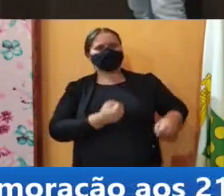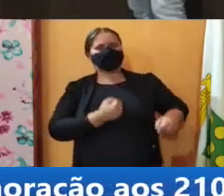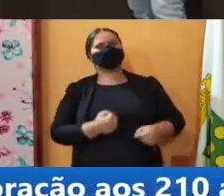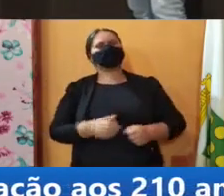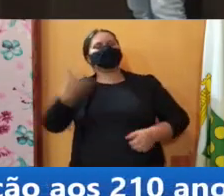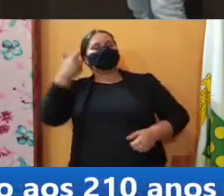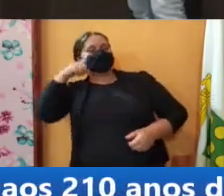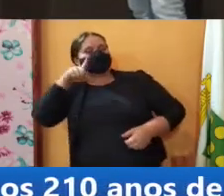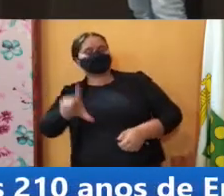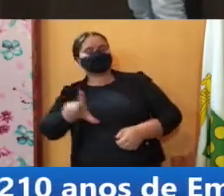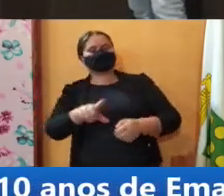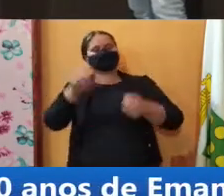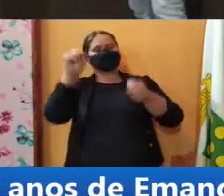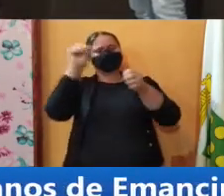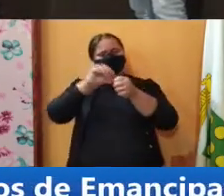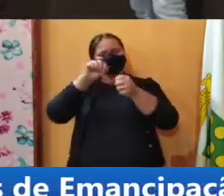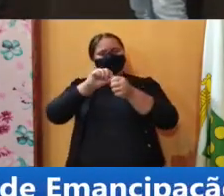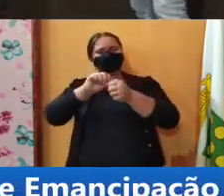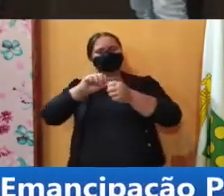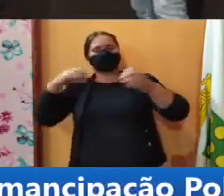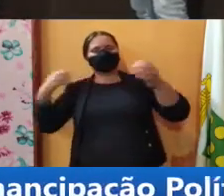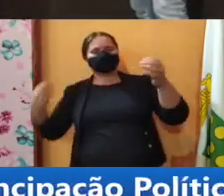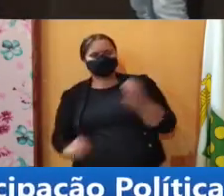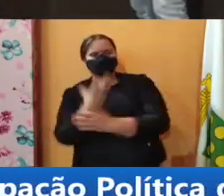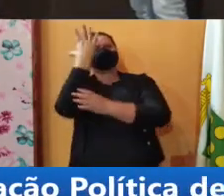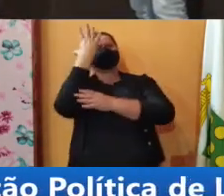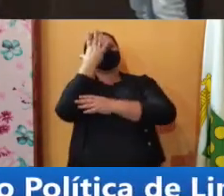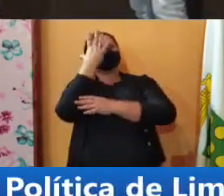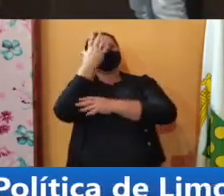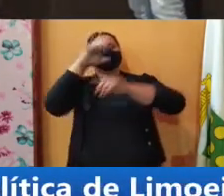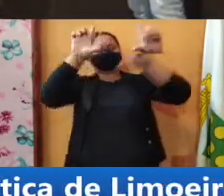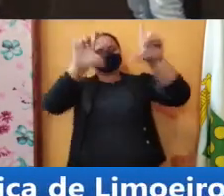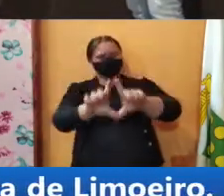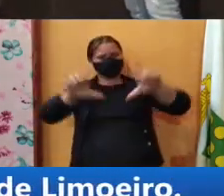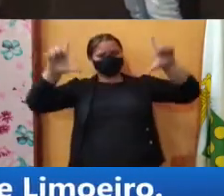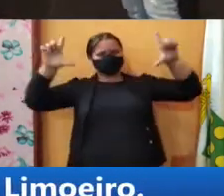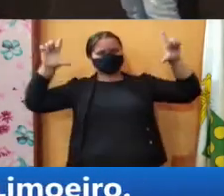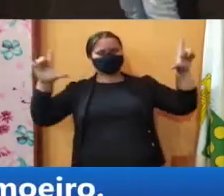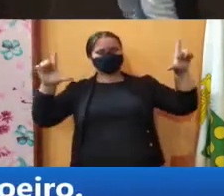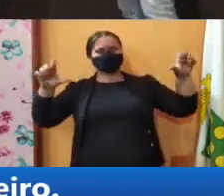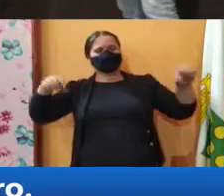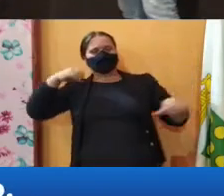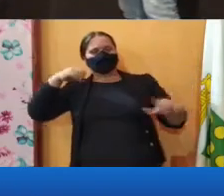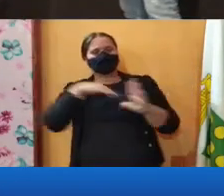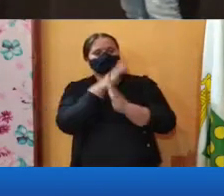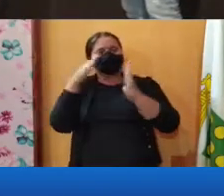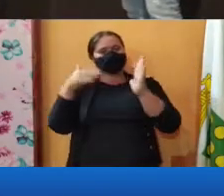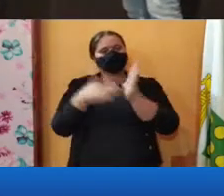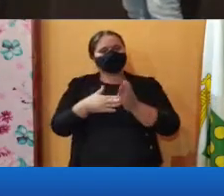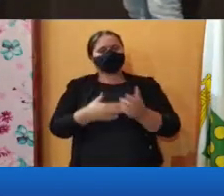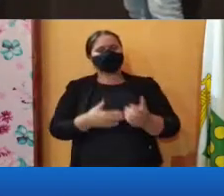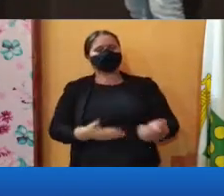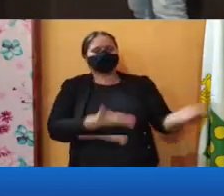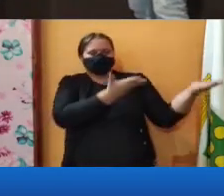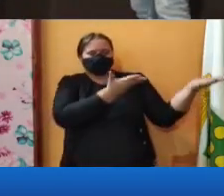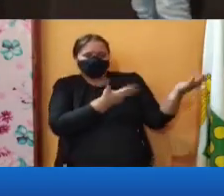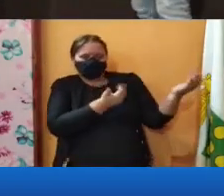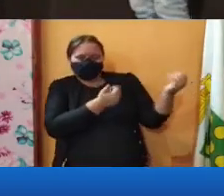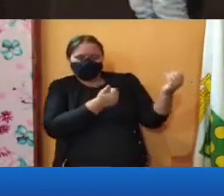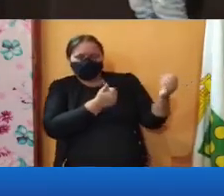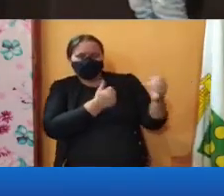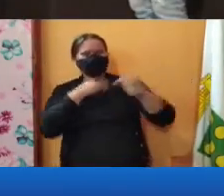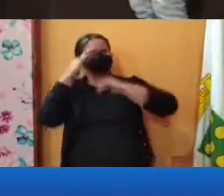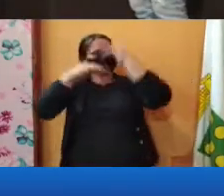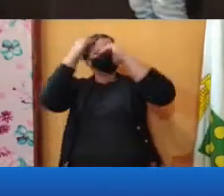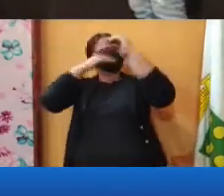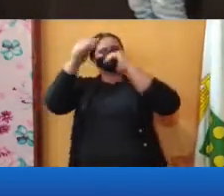se você conseguir reproduzir, para ficar imortalizado para todas as gerações. Valdésio, é uma honra. Se